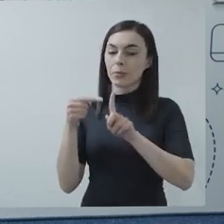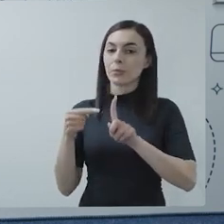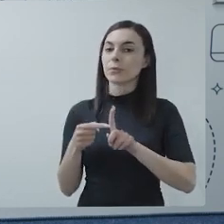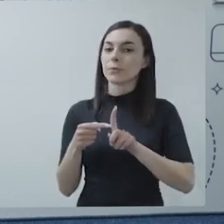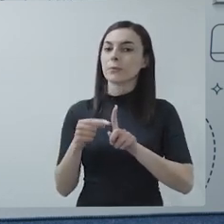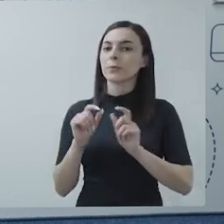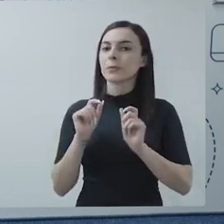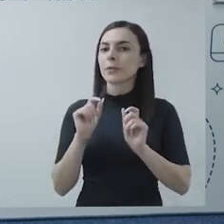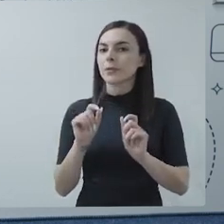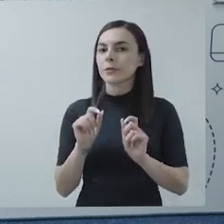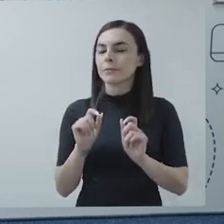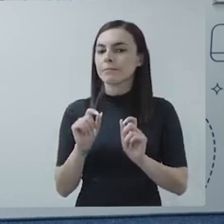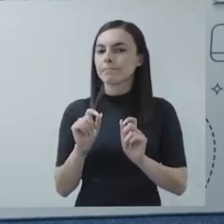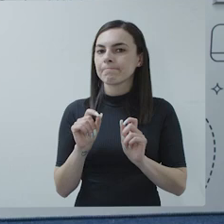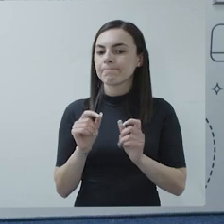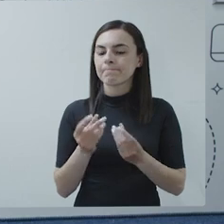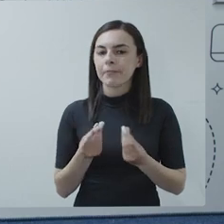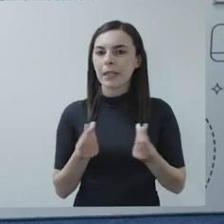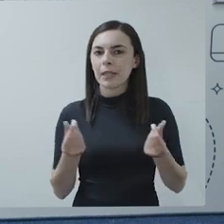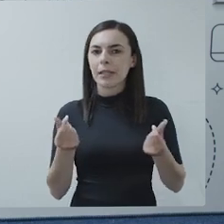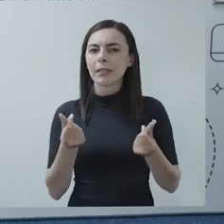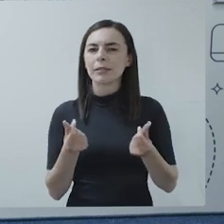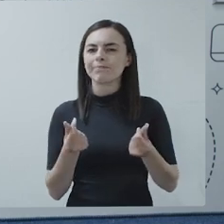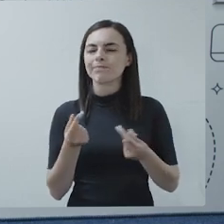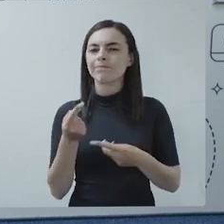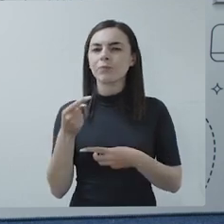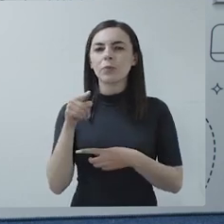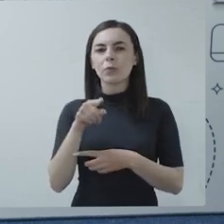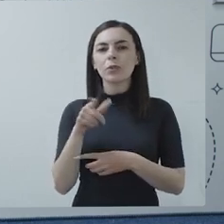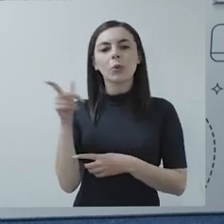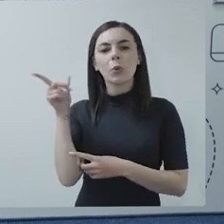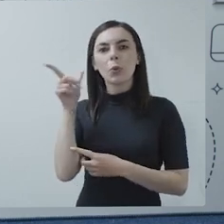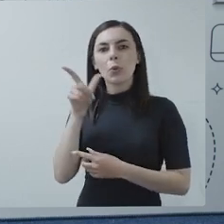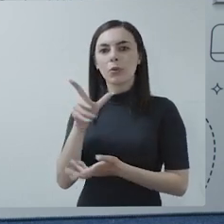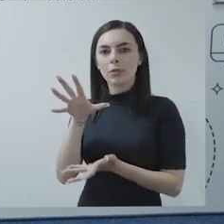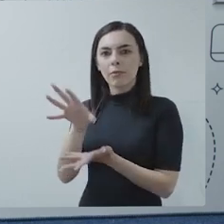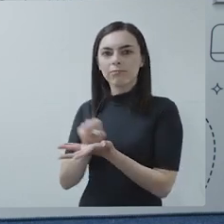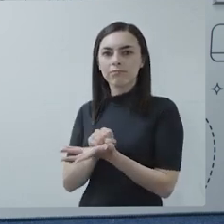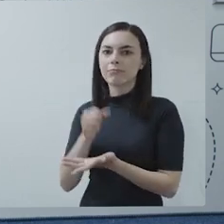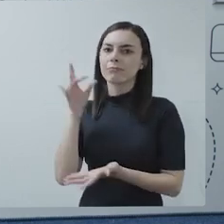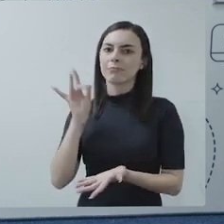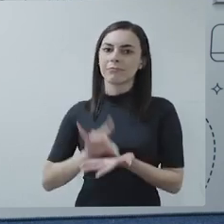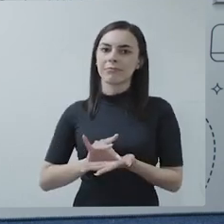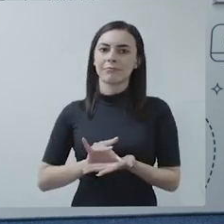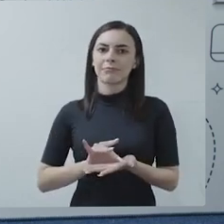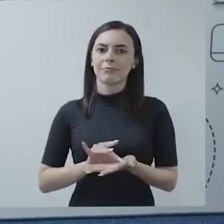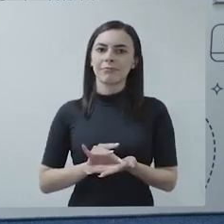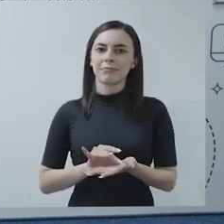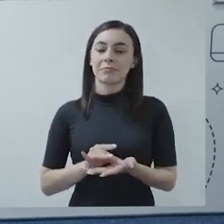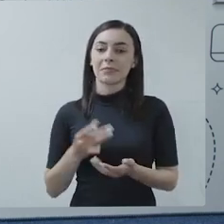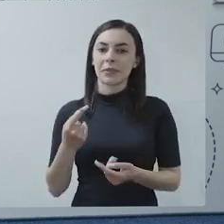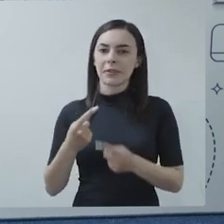que também você acaba ficando com essa bolinha para você. Então, é